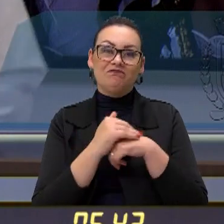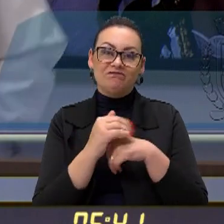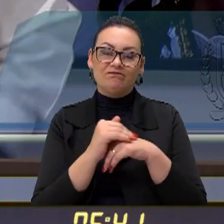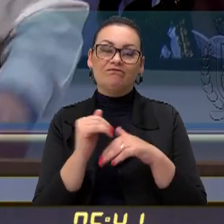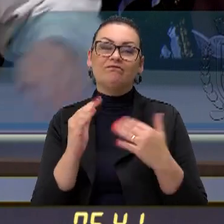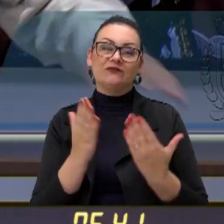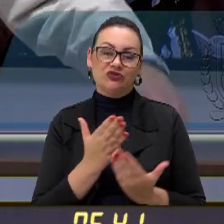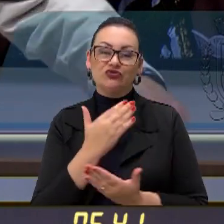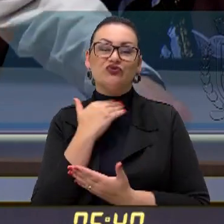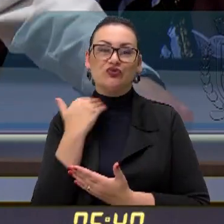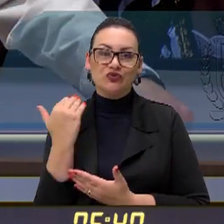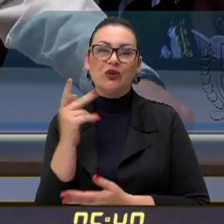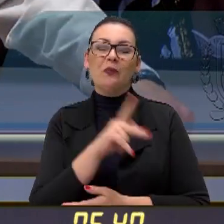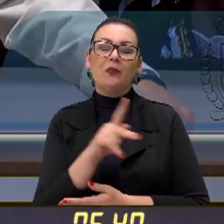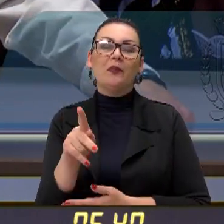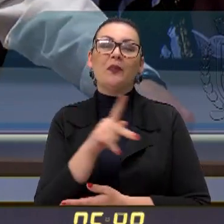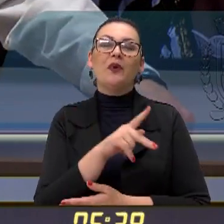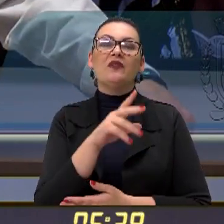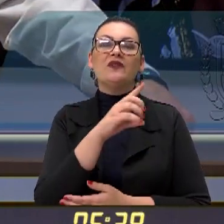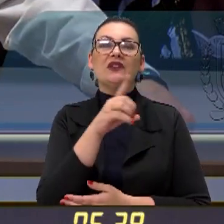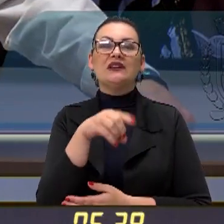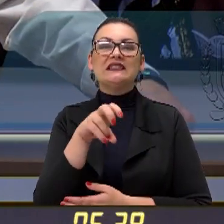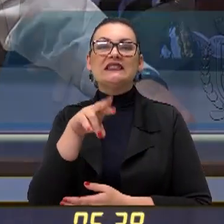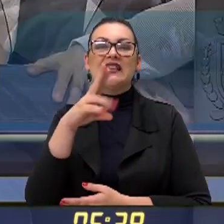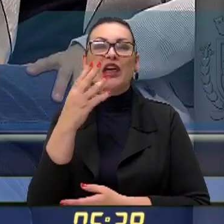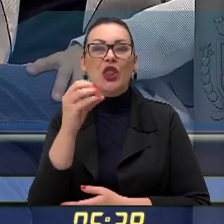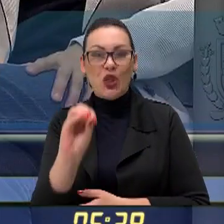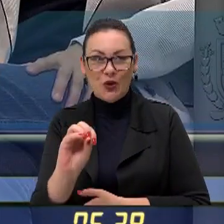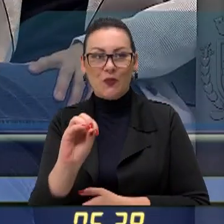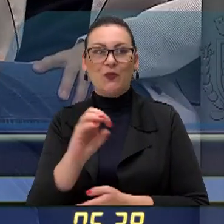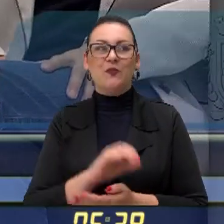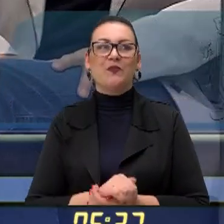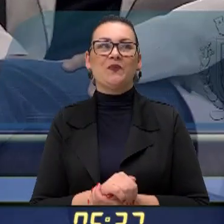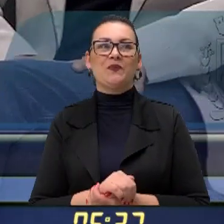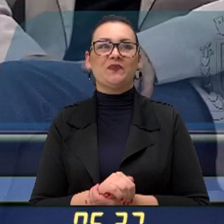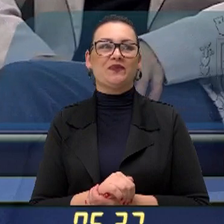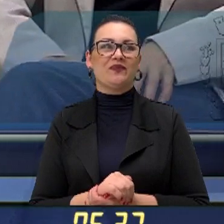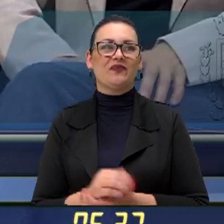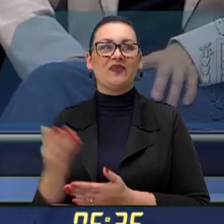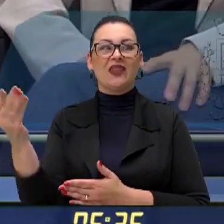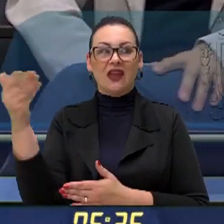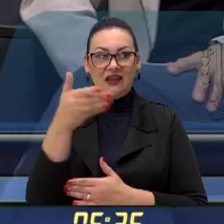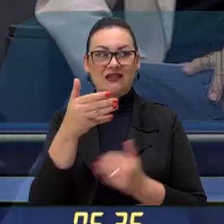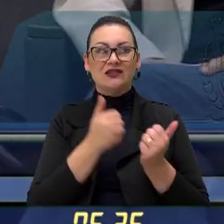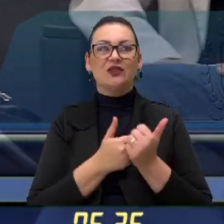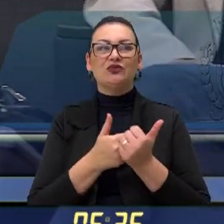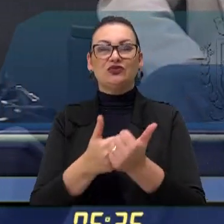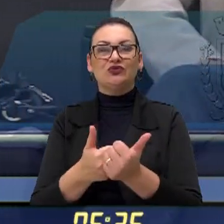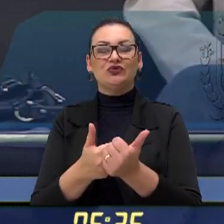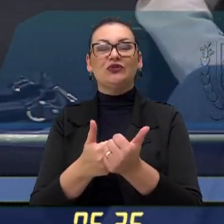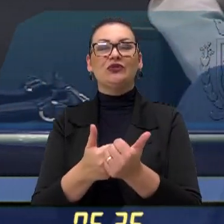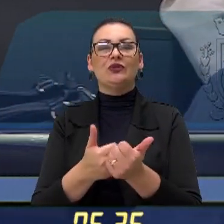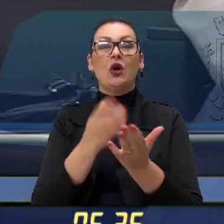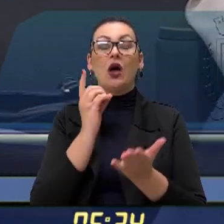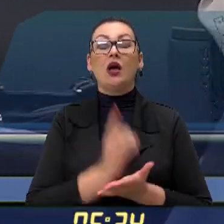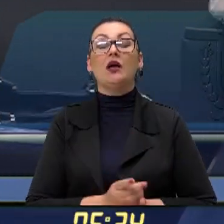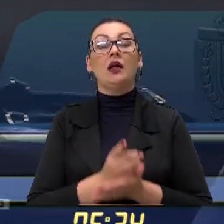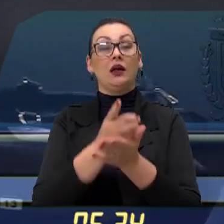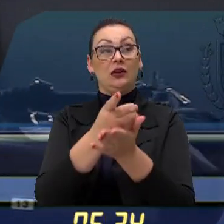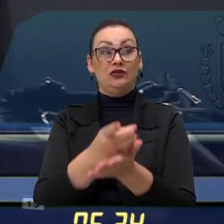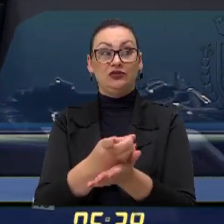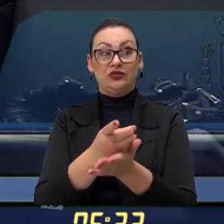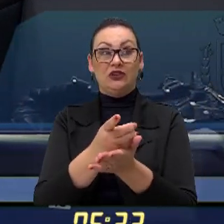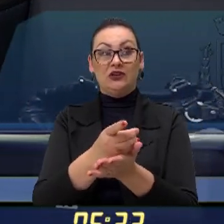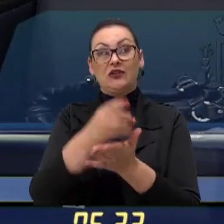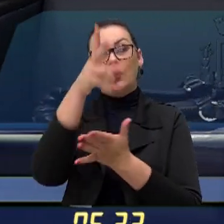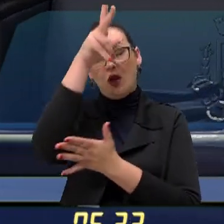plano superior, professor Zeno Kipper. E que estão aqui para acompanhar uma indicação para que